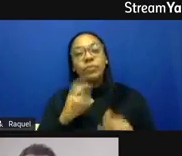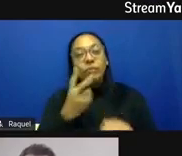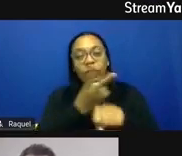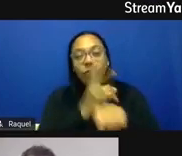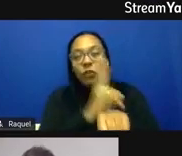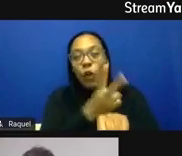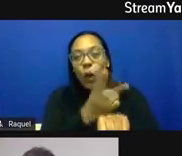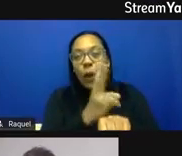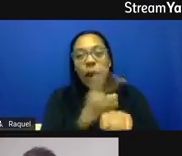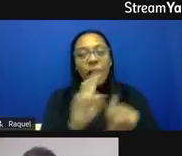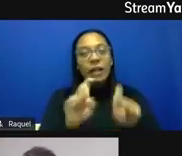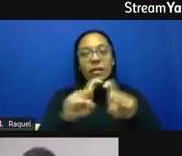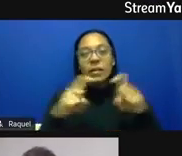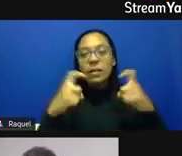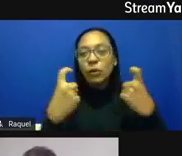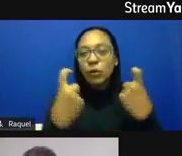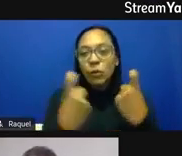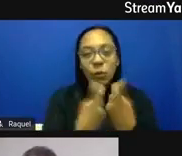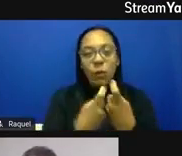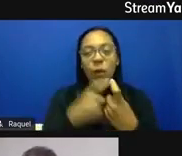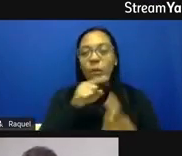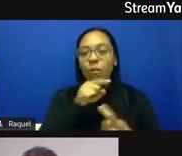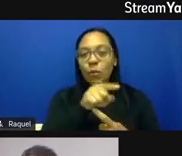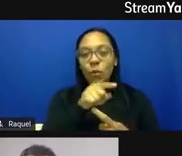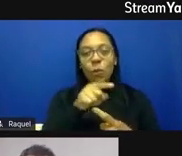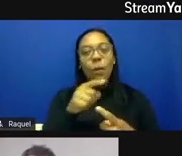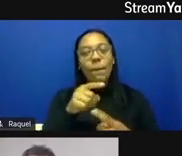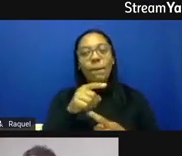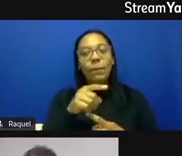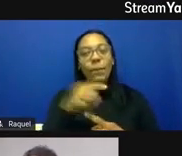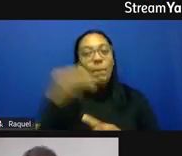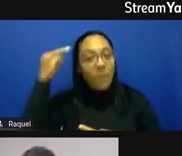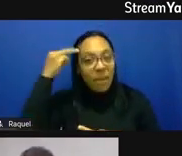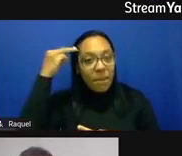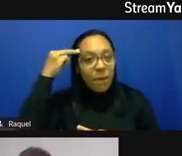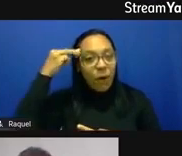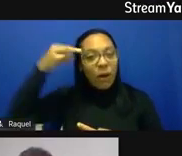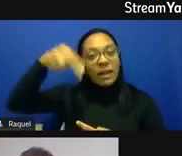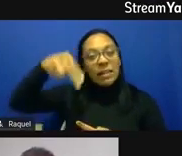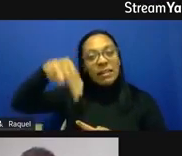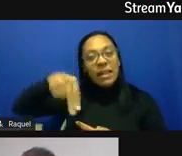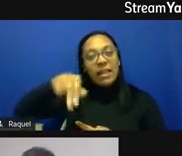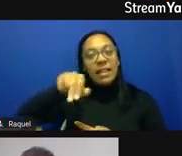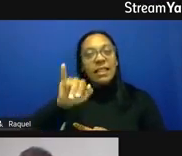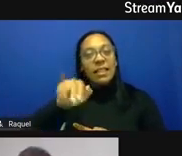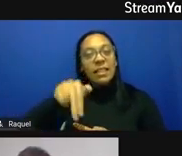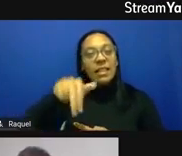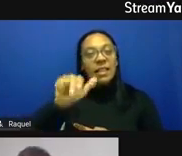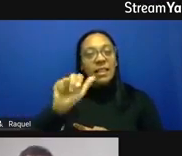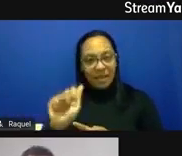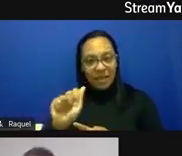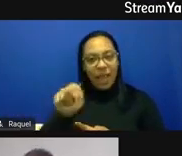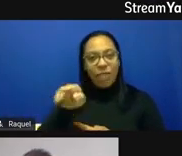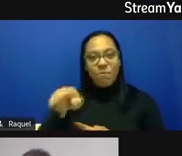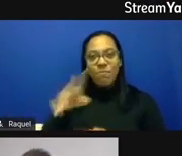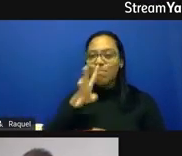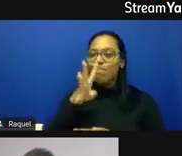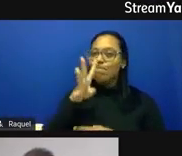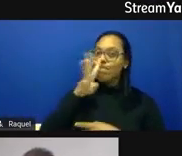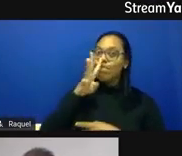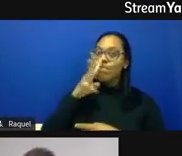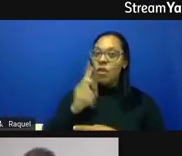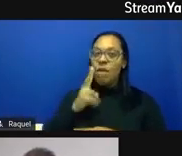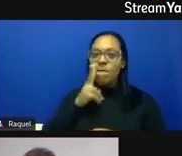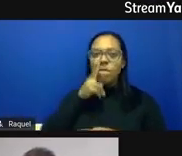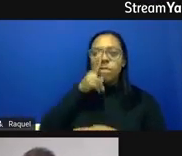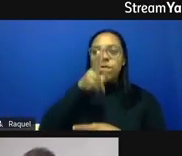eu falar errado, é muito forte, sensibiliza todos aqueles que assistem, inclusive o público adulto. E